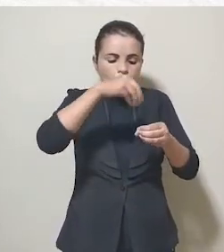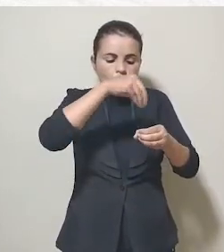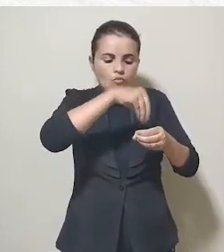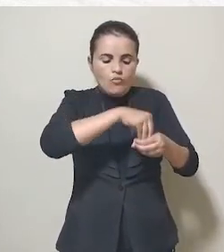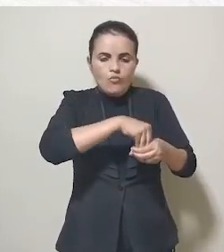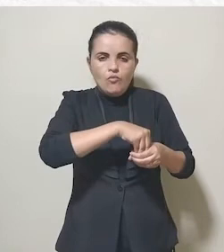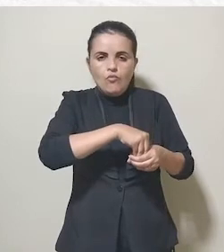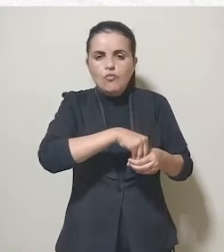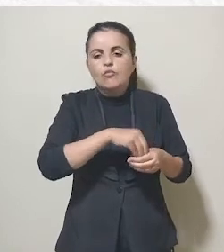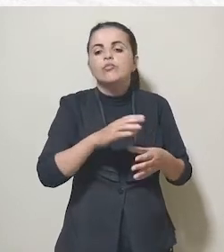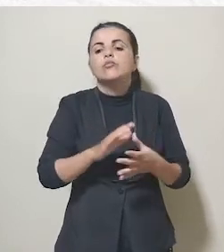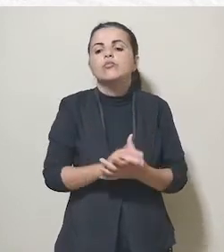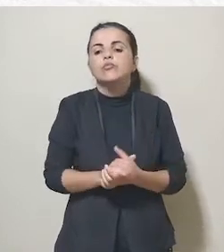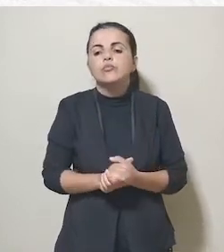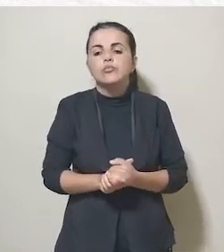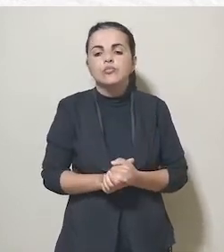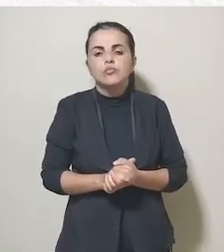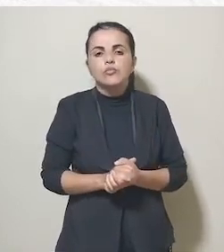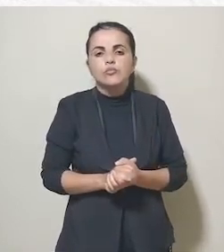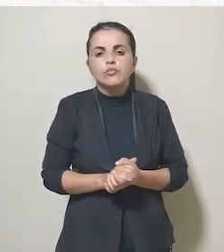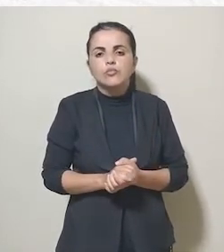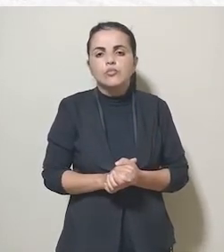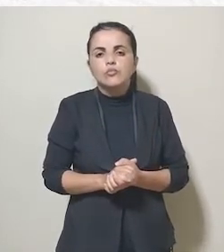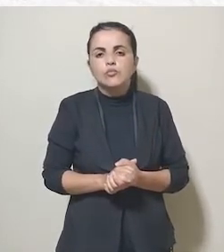bolsa aqui que é chamada de epidídimo.